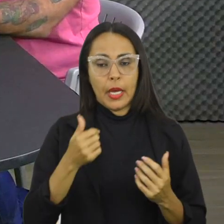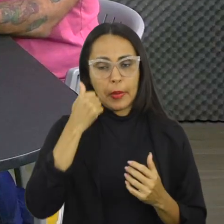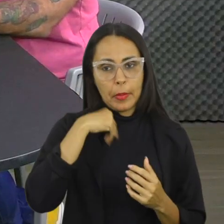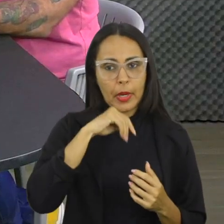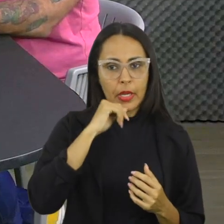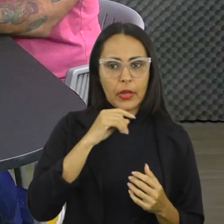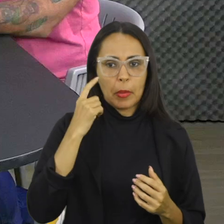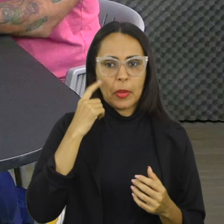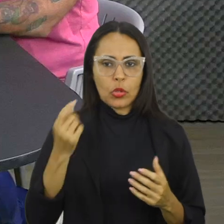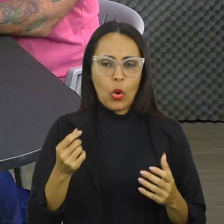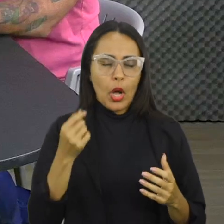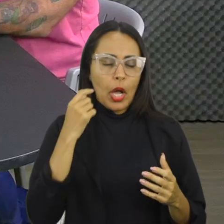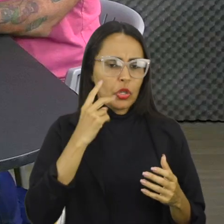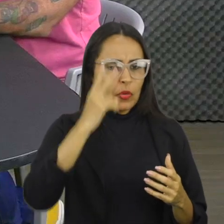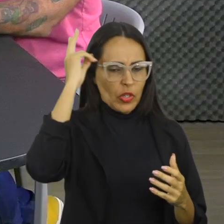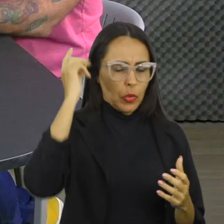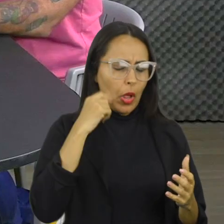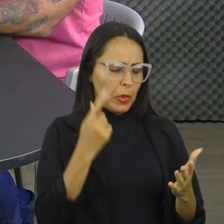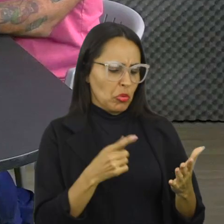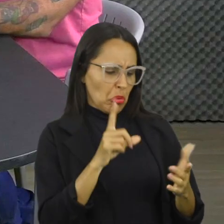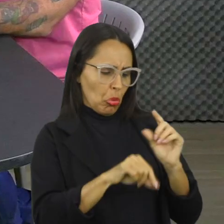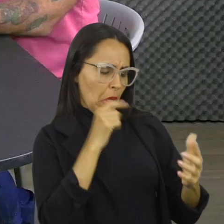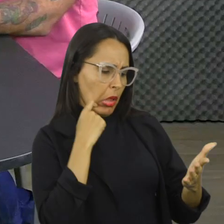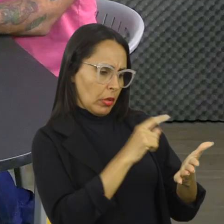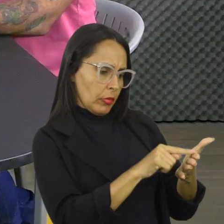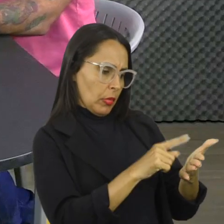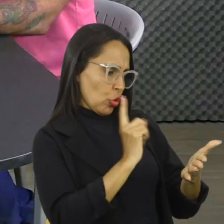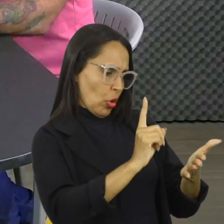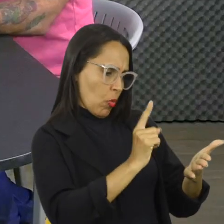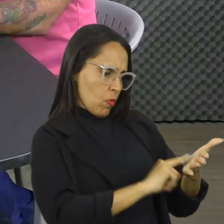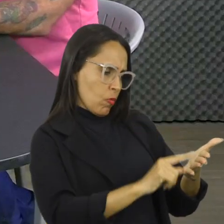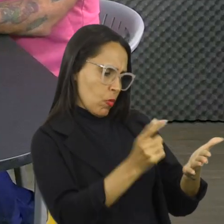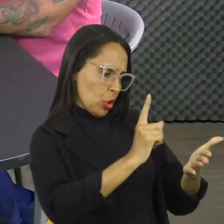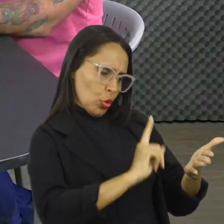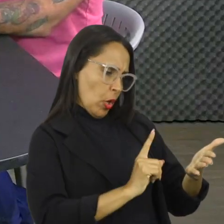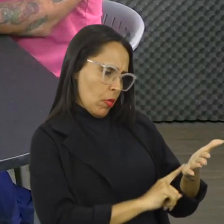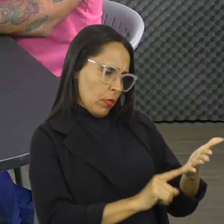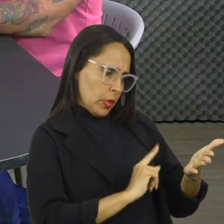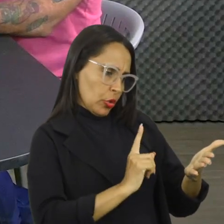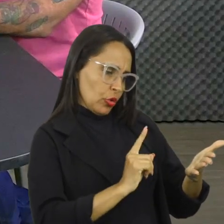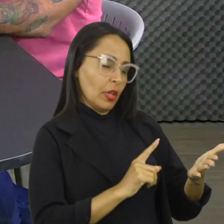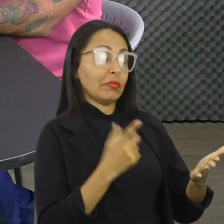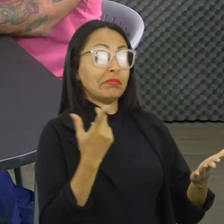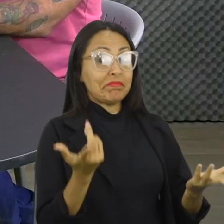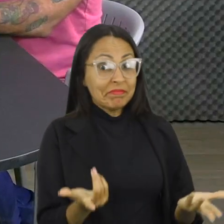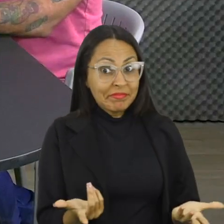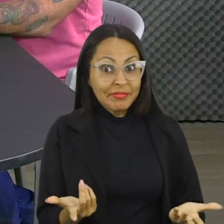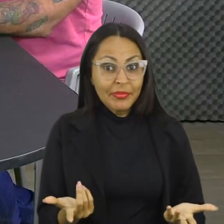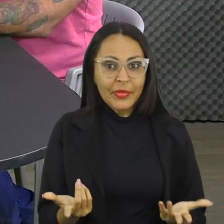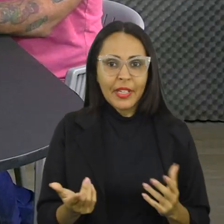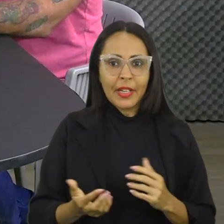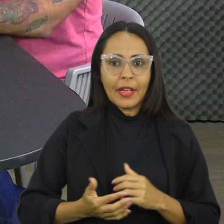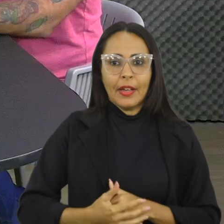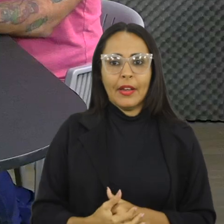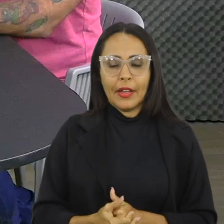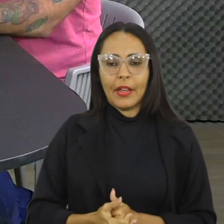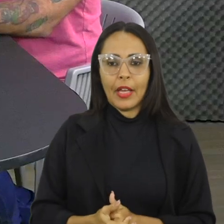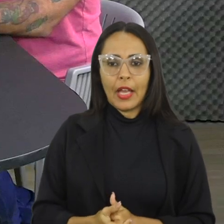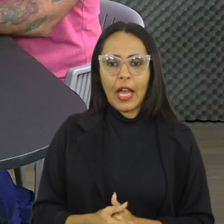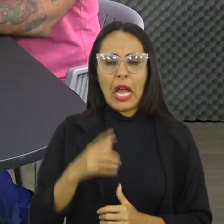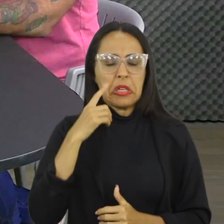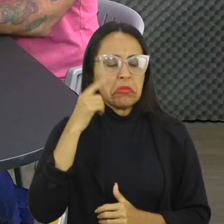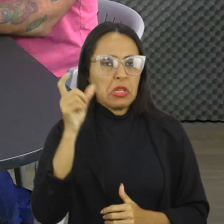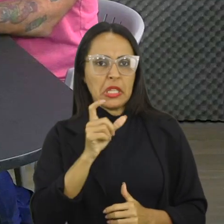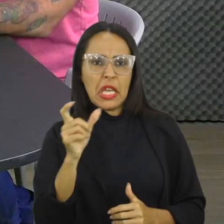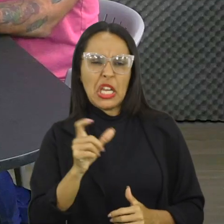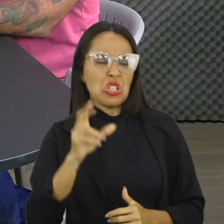vestibular, Sim. e ela começou a arriscar, isso não, isso não, isso não, isso não. Olha. E sobrava, assim, e sobrava isso mesmo, né? Medicina não, porque eu nunca tive